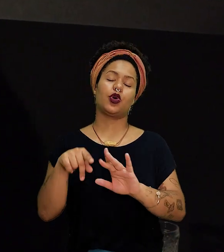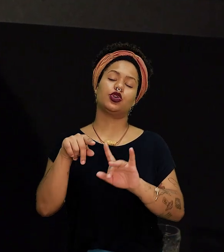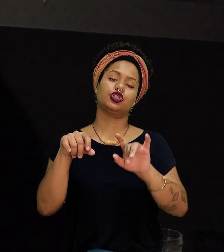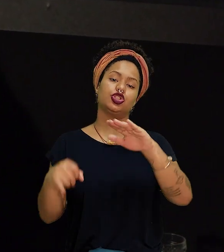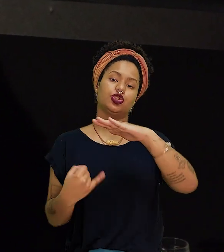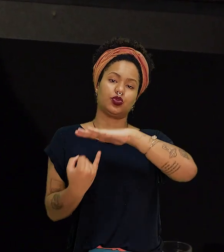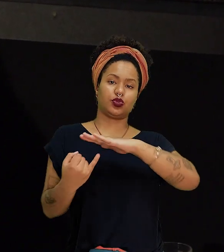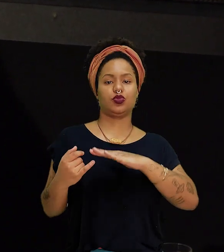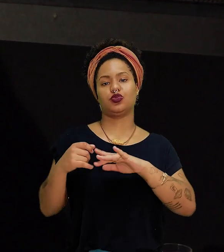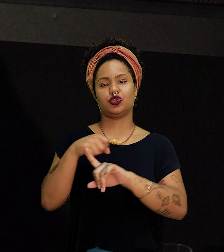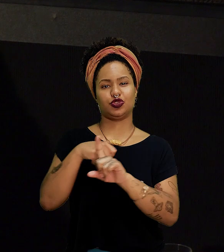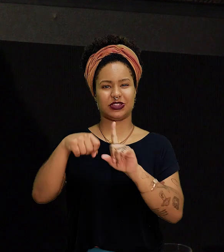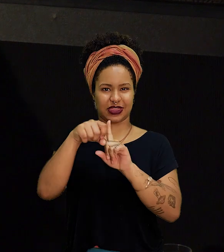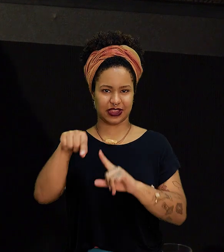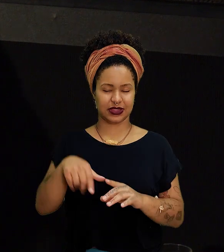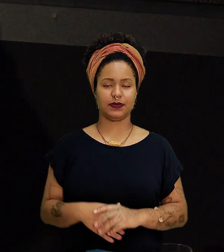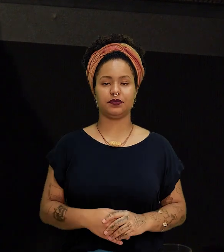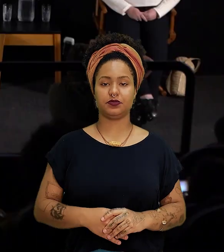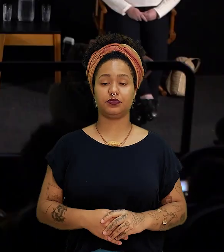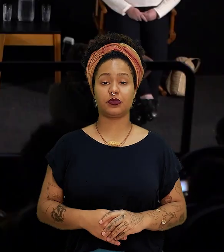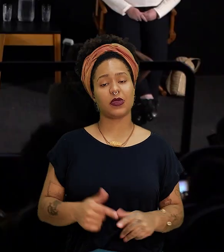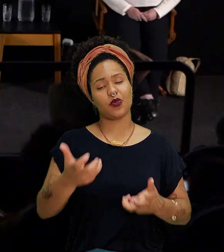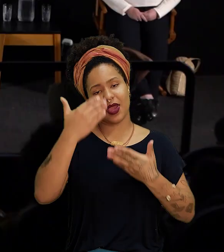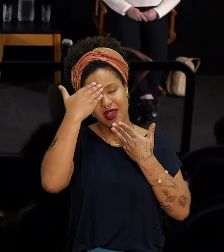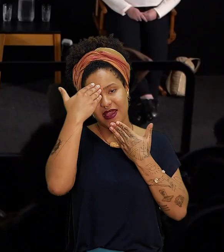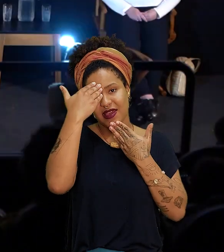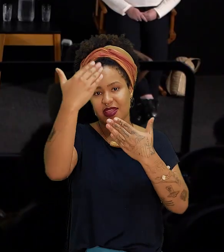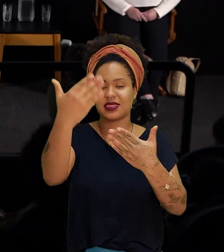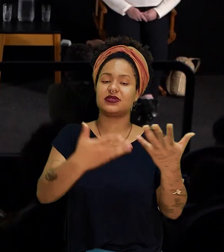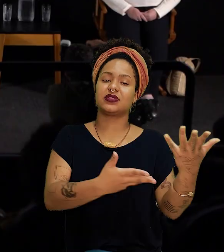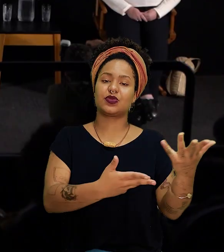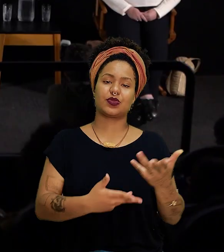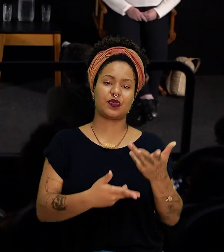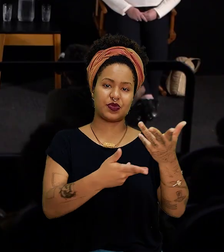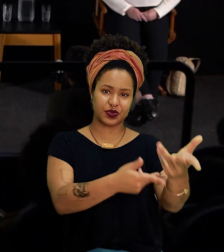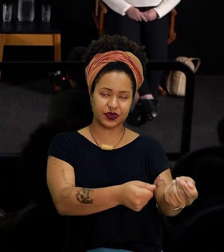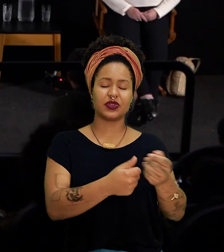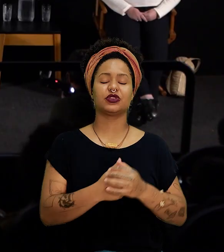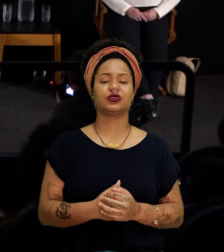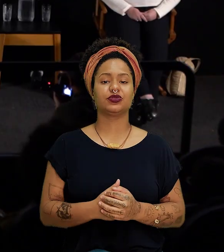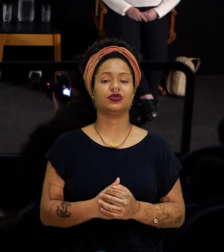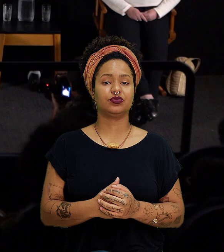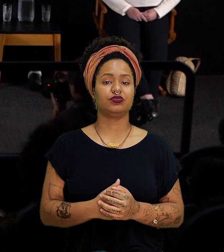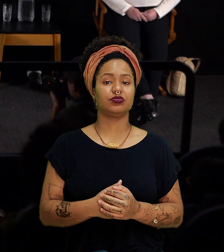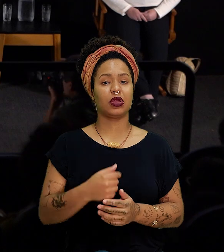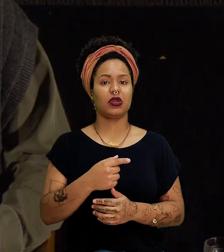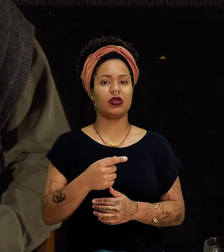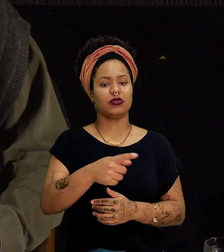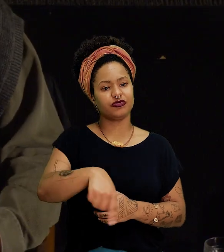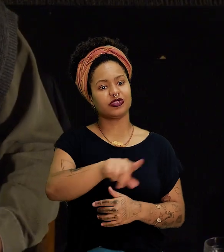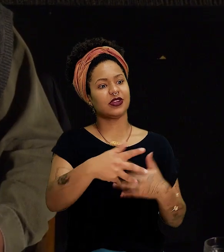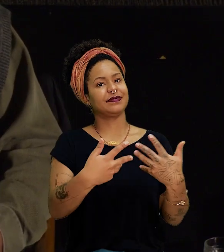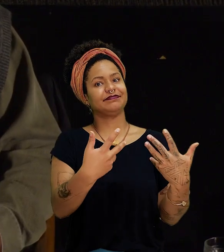Sociedade. Eu quero, primeiro, agradecer muito o convite que